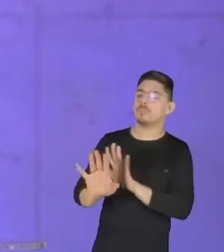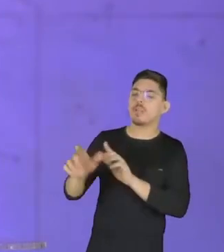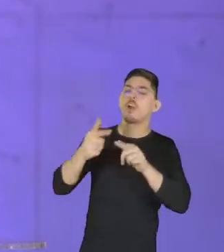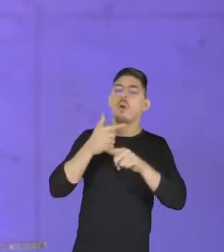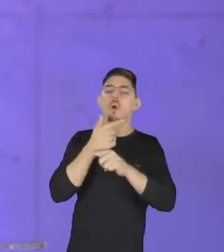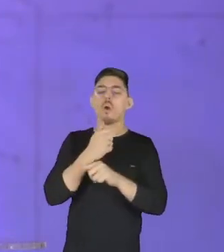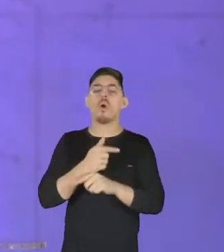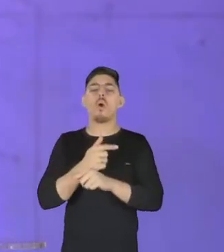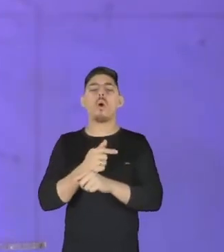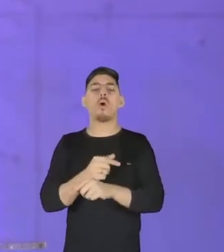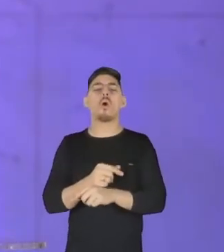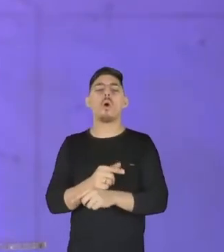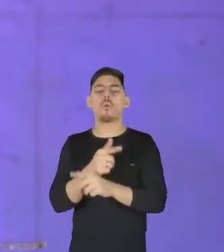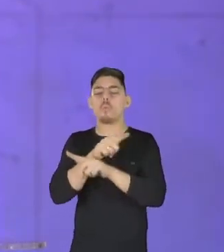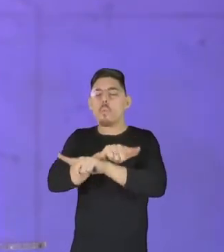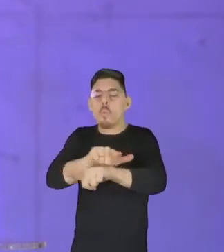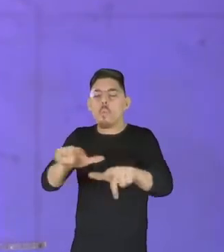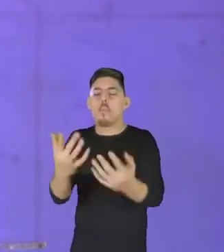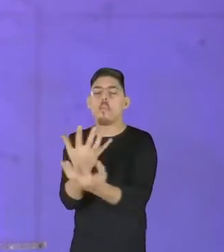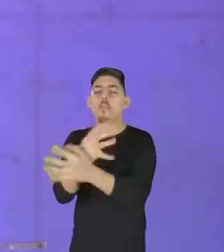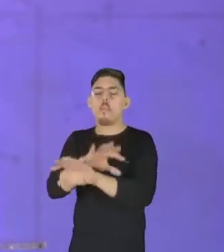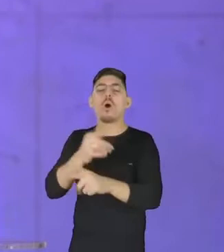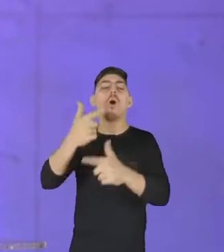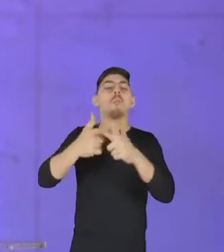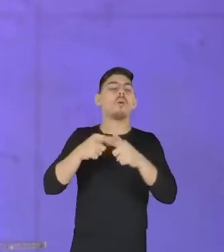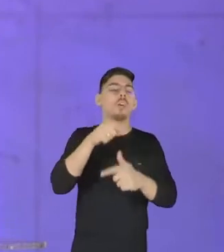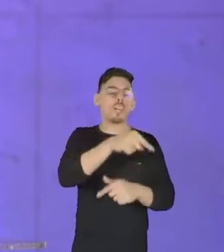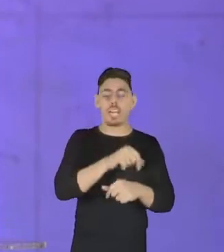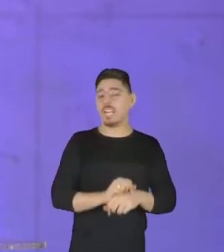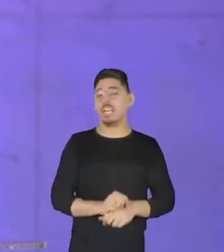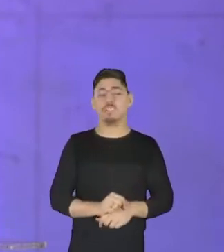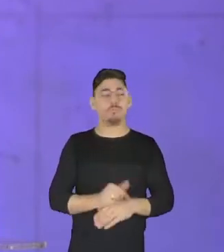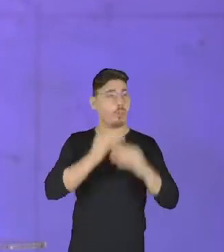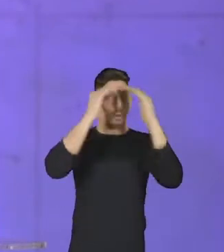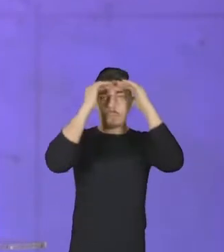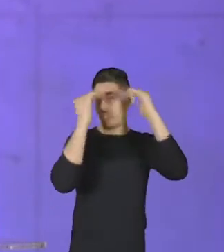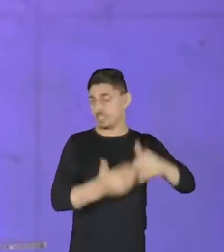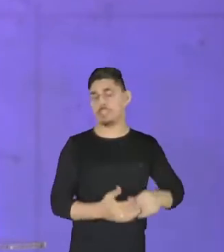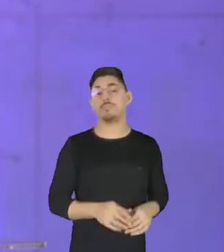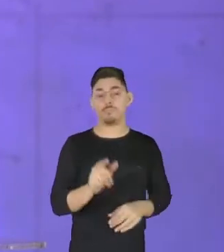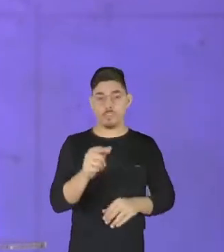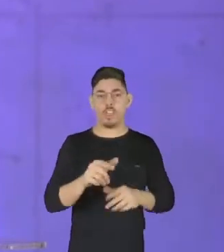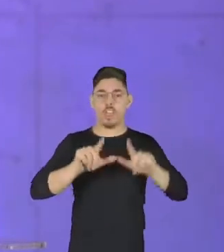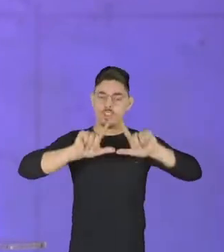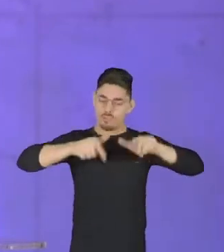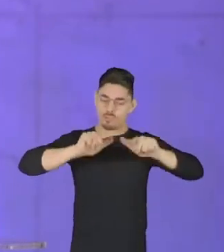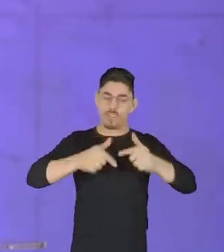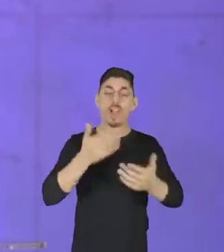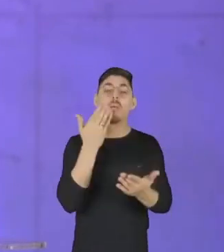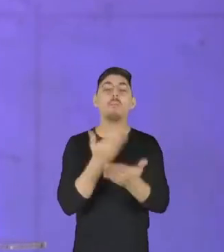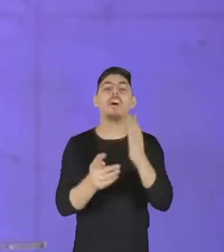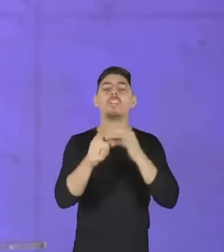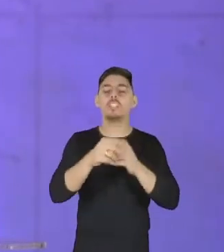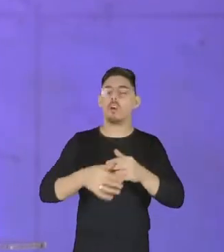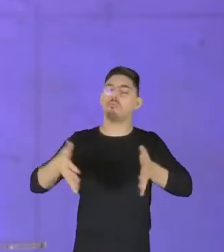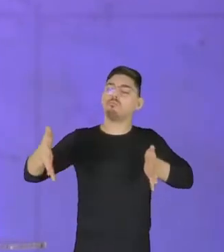incredulidade e da desobediência. Os hebreus perderam o templo, os hebreus perderam a Arca da